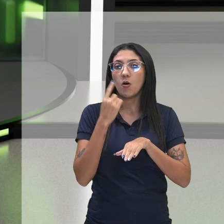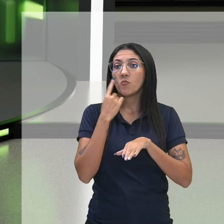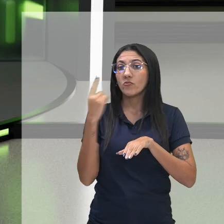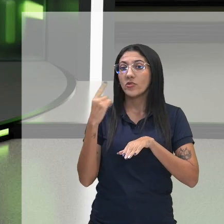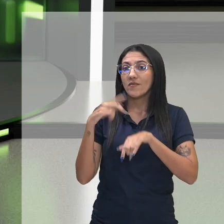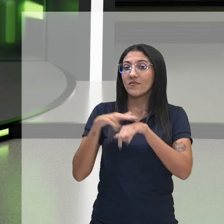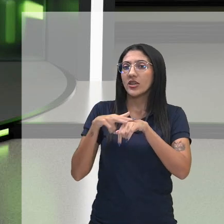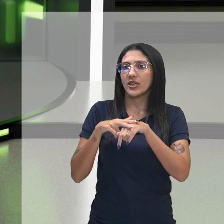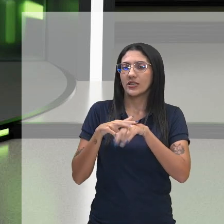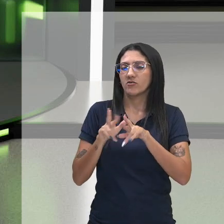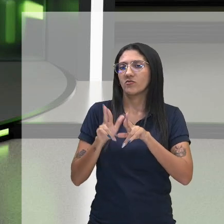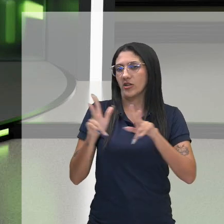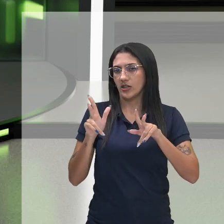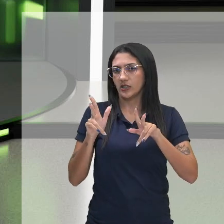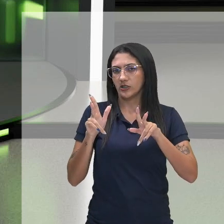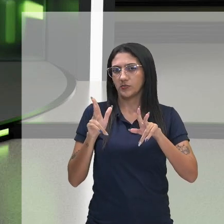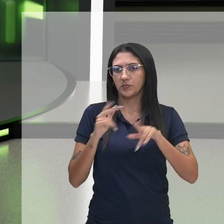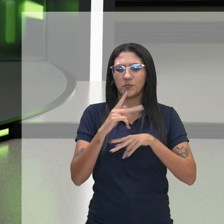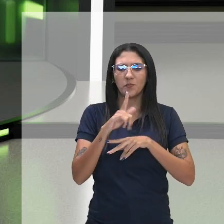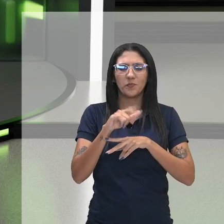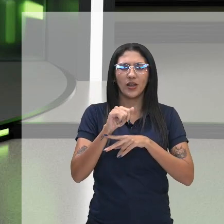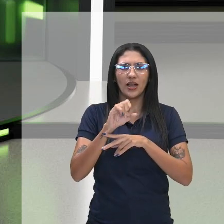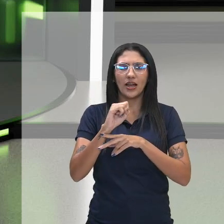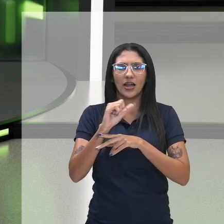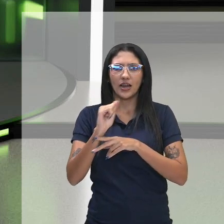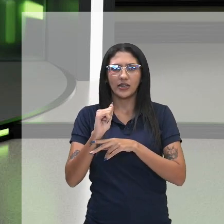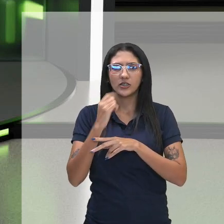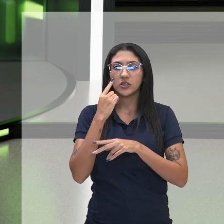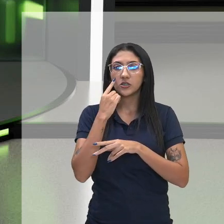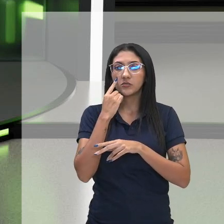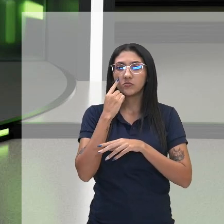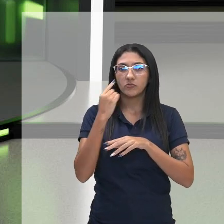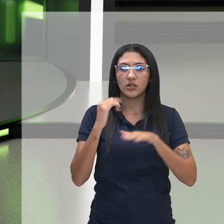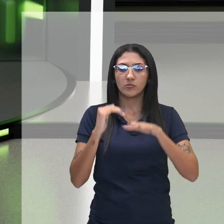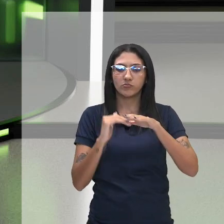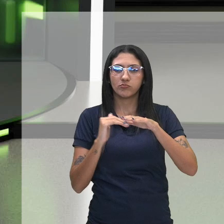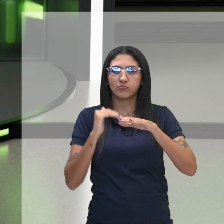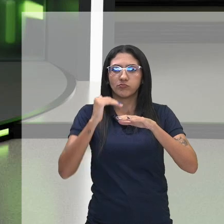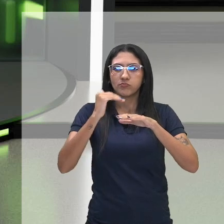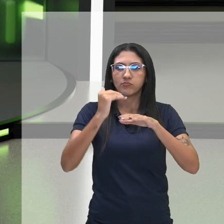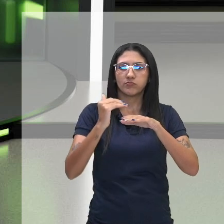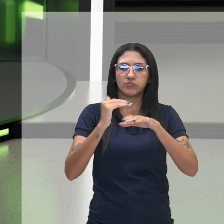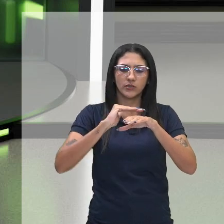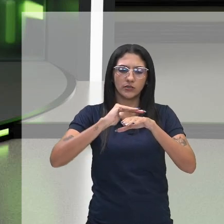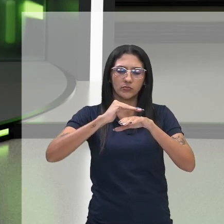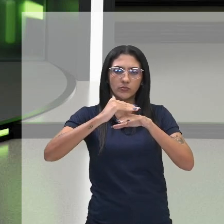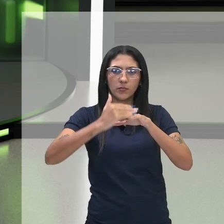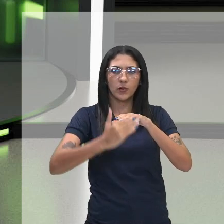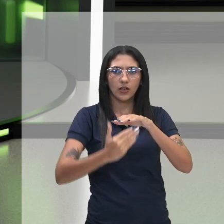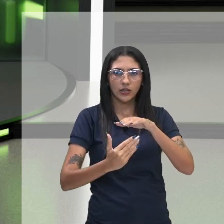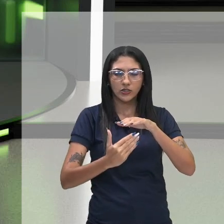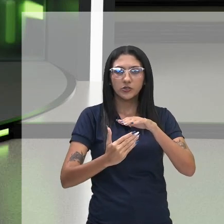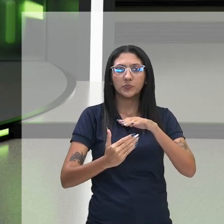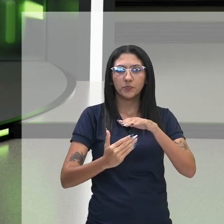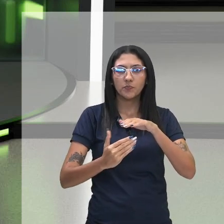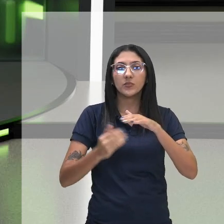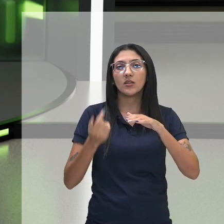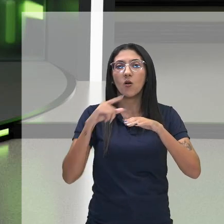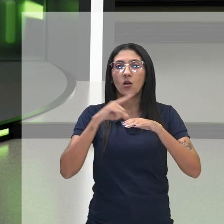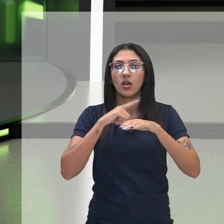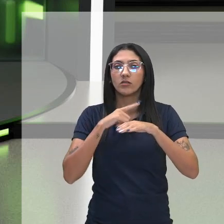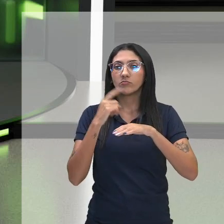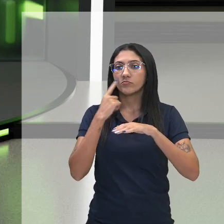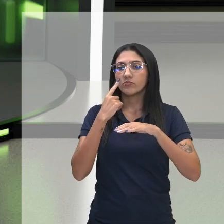verde. Placas tectônicas estão logo acima do manto, tá certo? Então, ela está presente aqui,